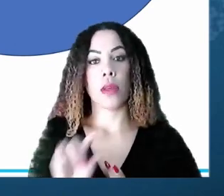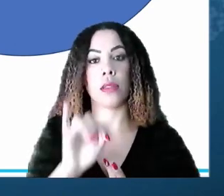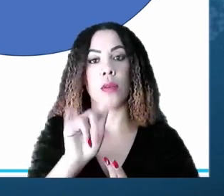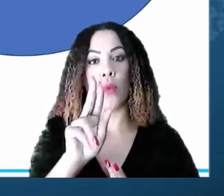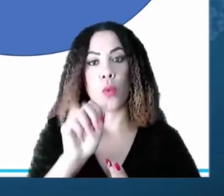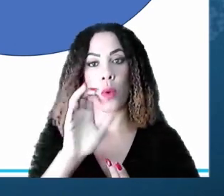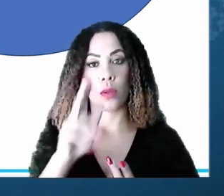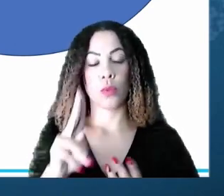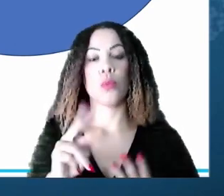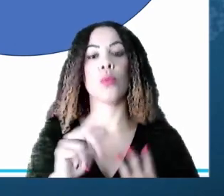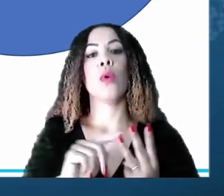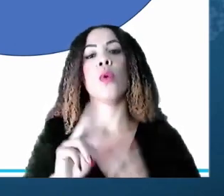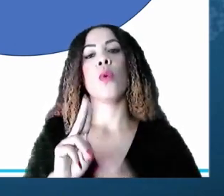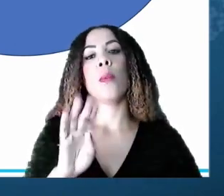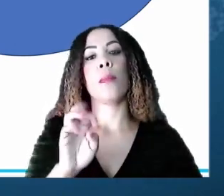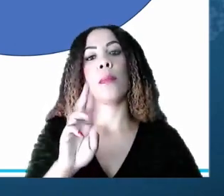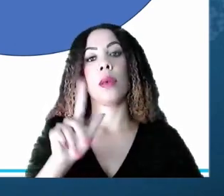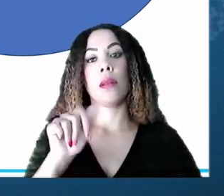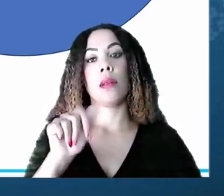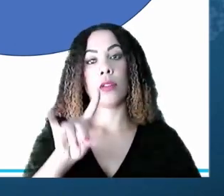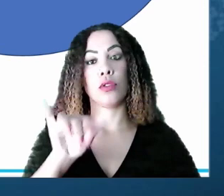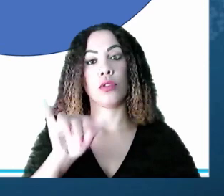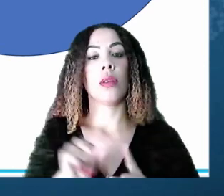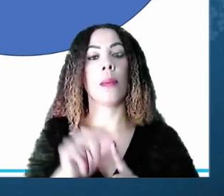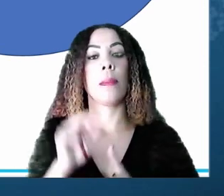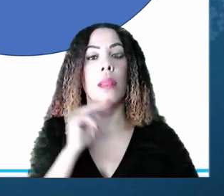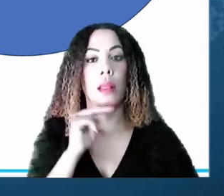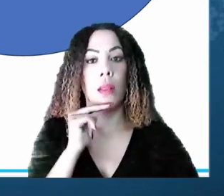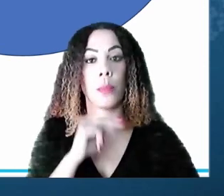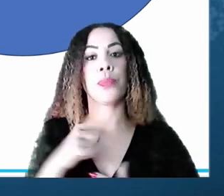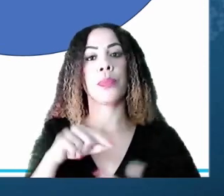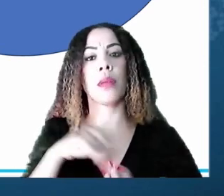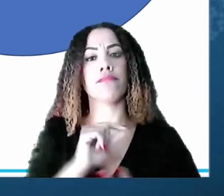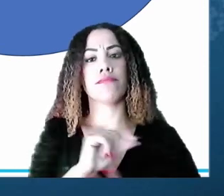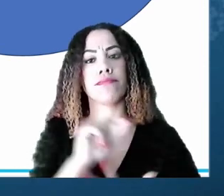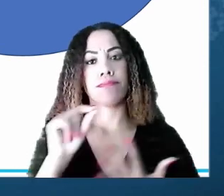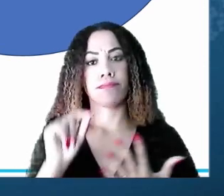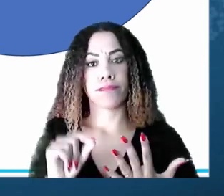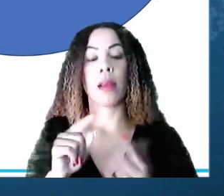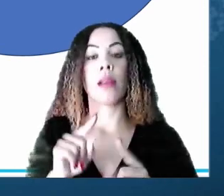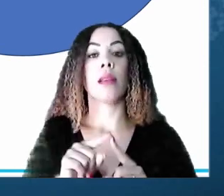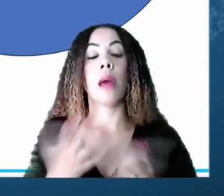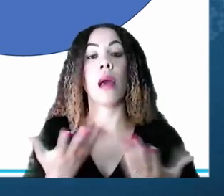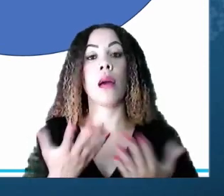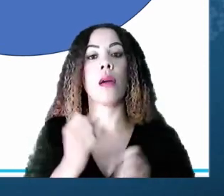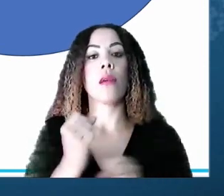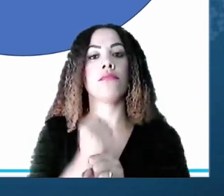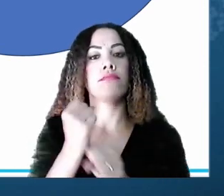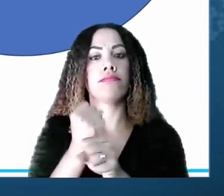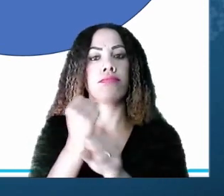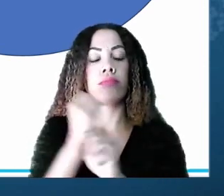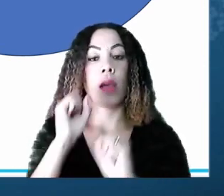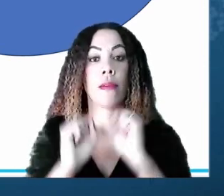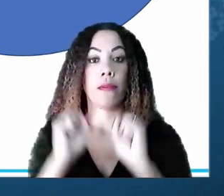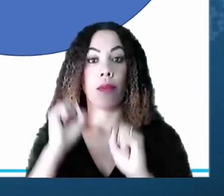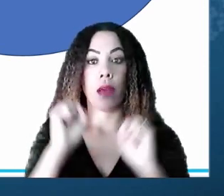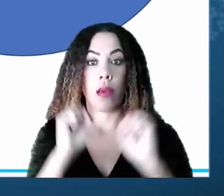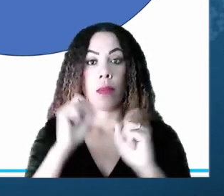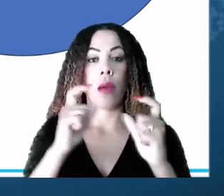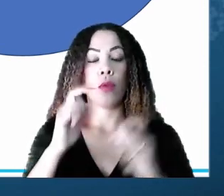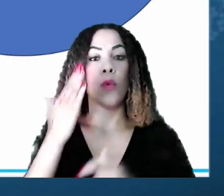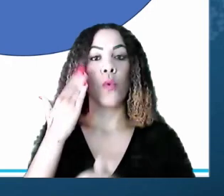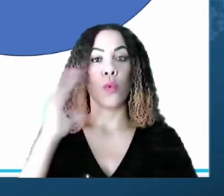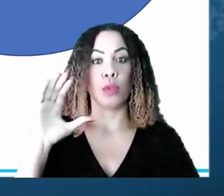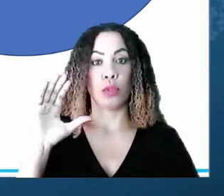Prudente, Uberlândia e Natal. E agora a gente também está construindo uma fábrica em Curitiba. Ela vai ser a maior fábrica